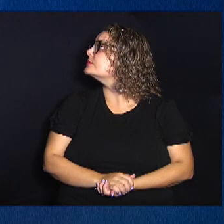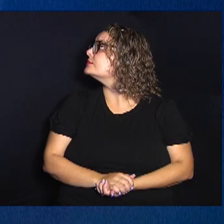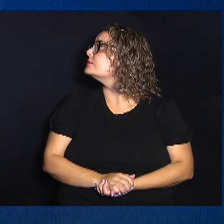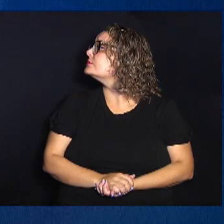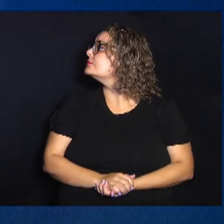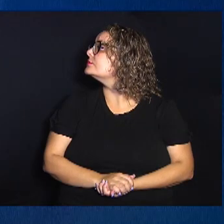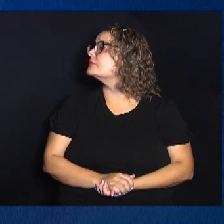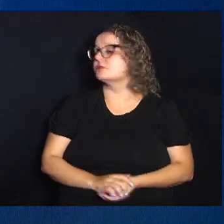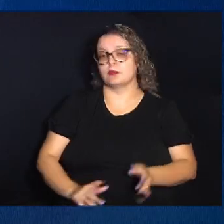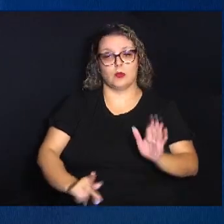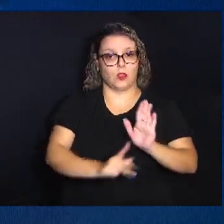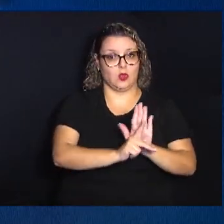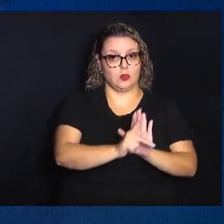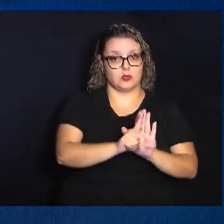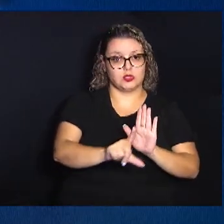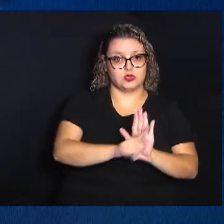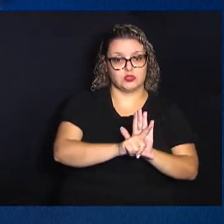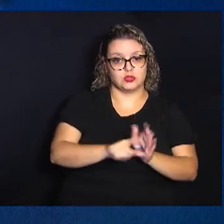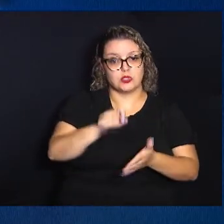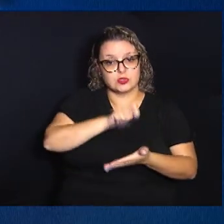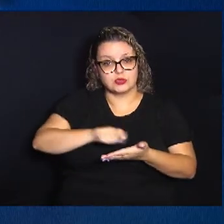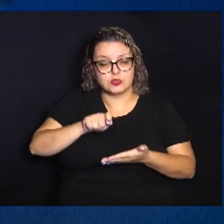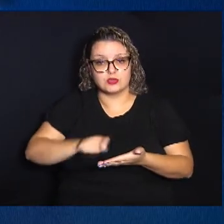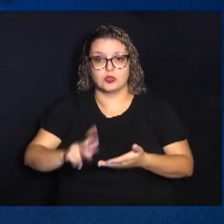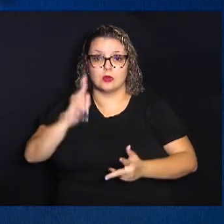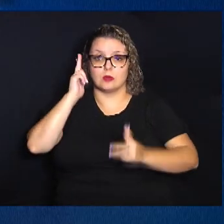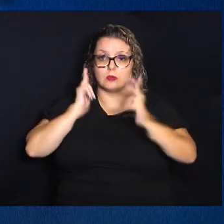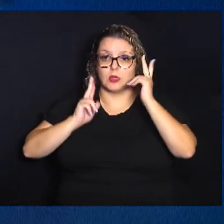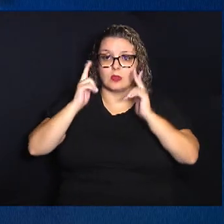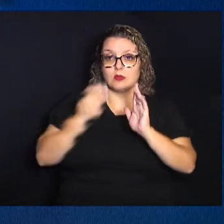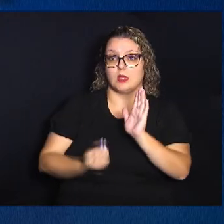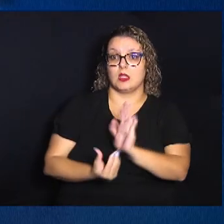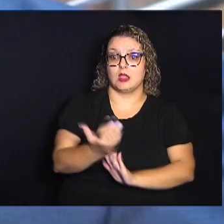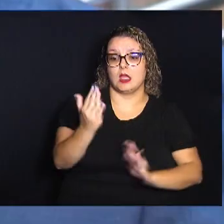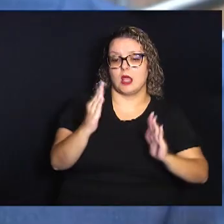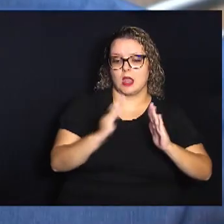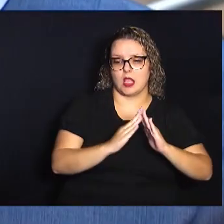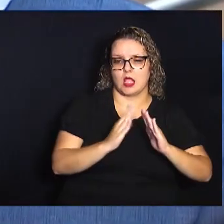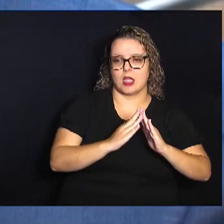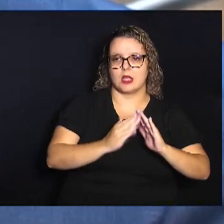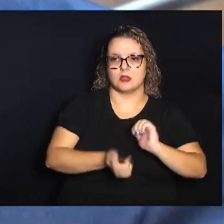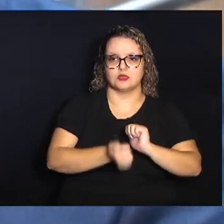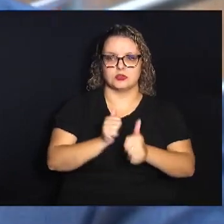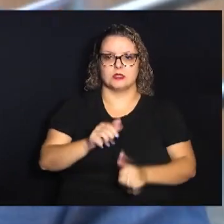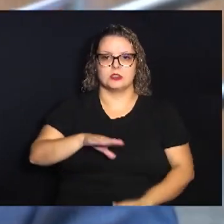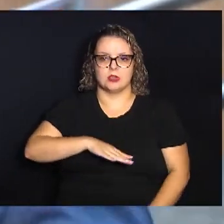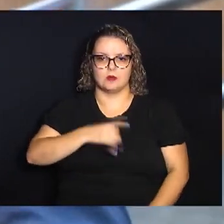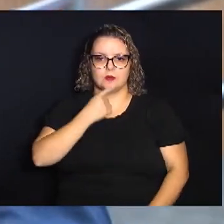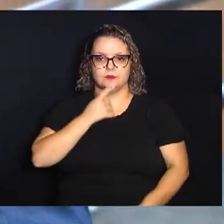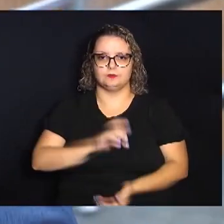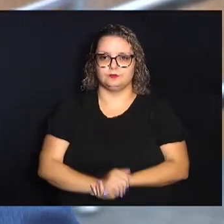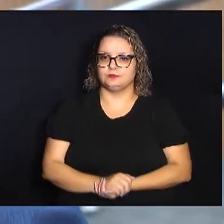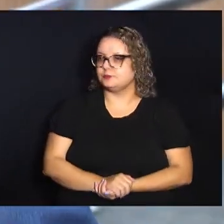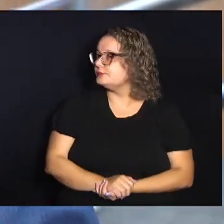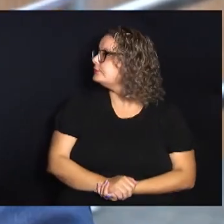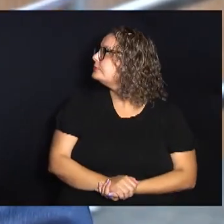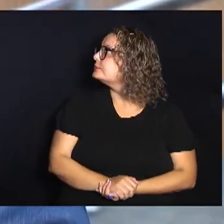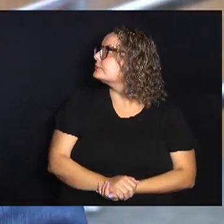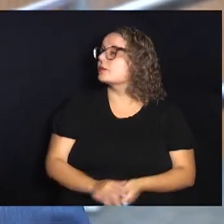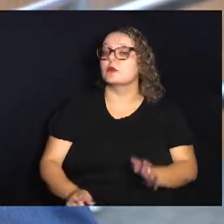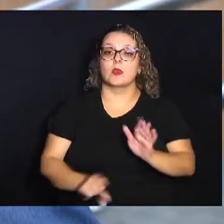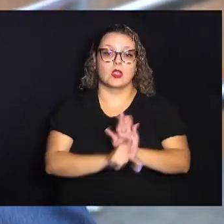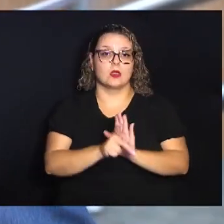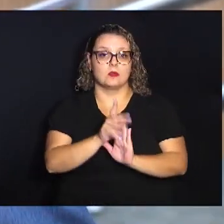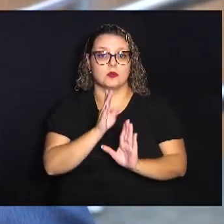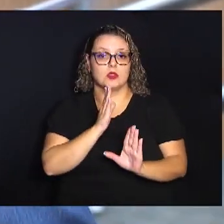O projeto de lei de autoria do vereador Edivaldo Cabelo cria a Casa do Atleta Campineiro. Esse projeto, ele veio de encontro